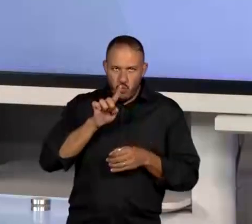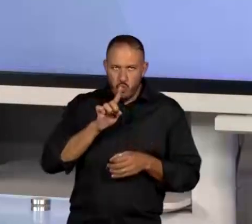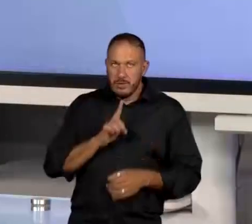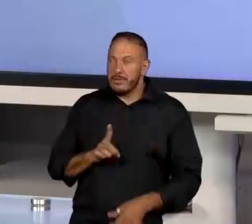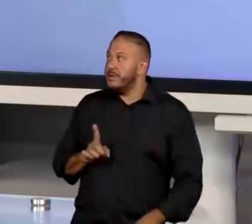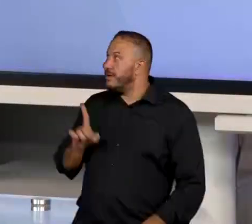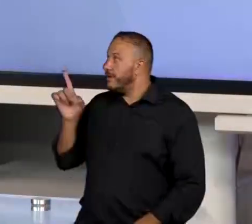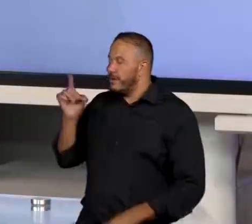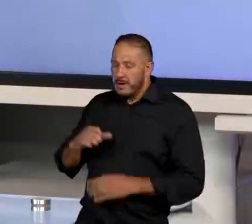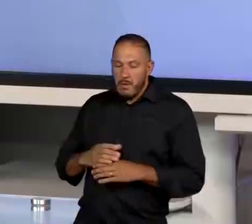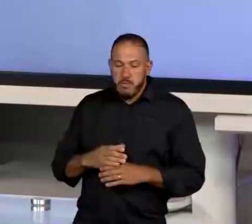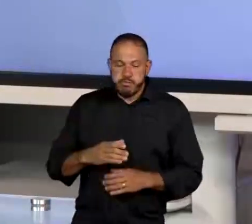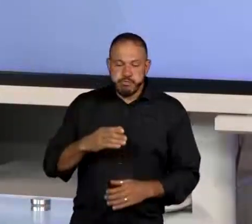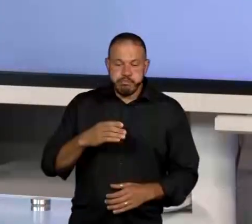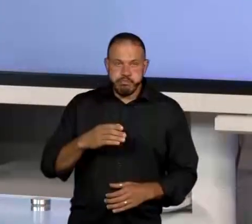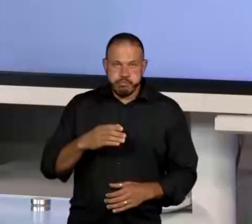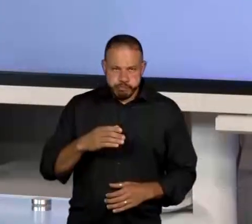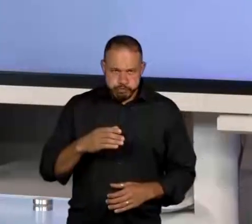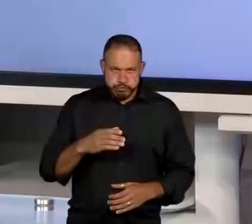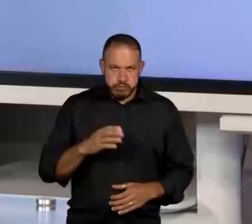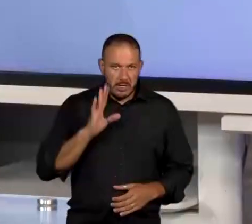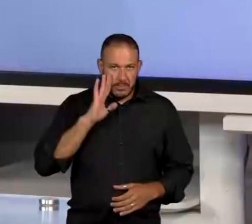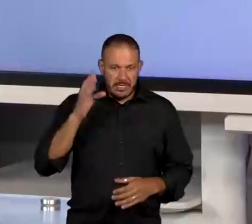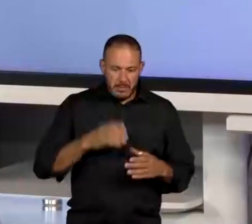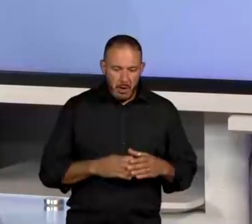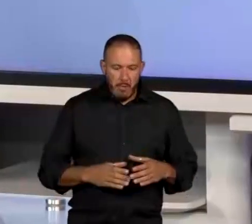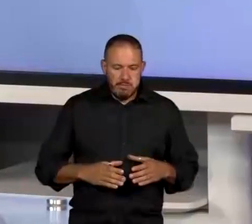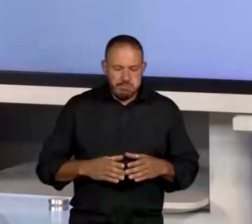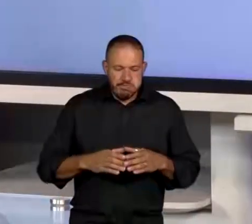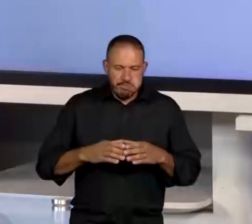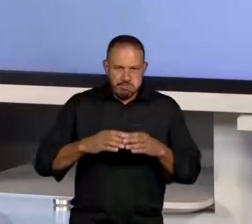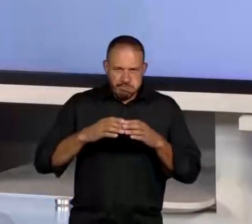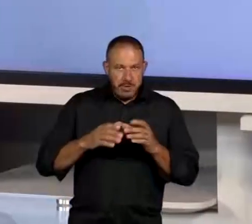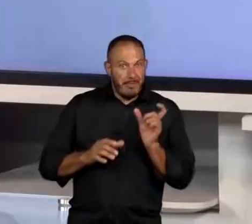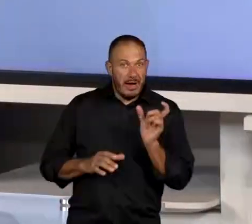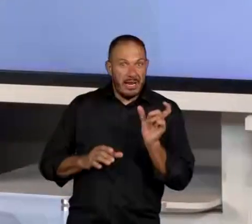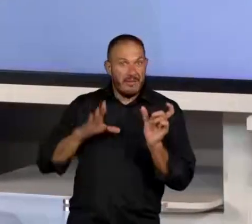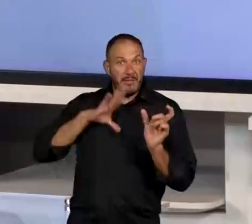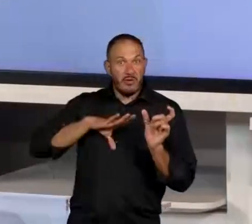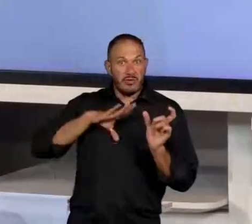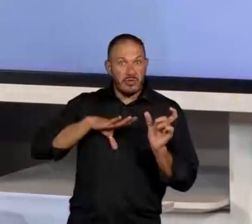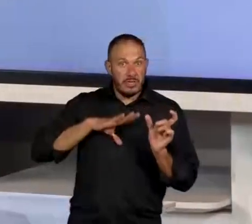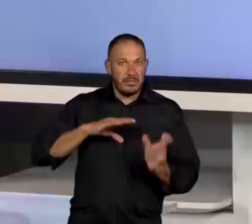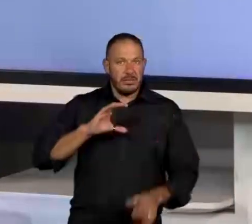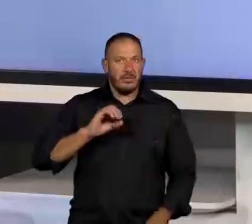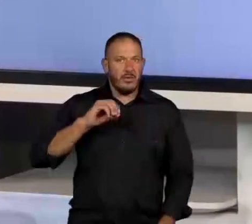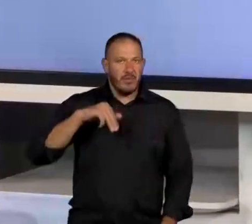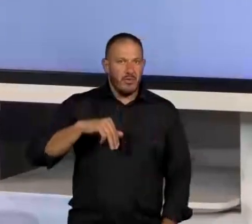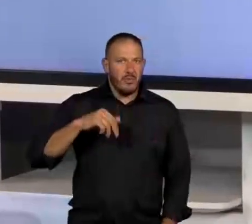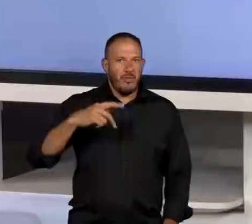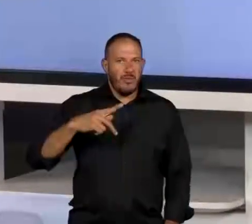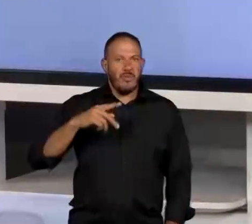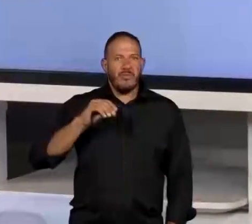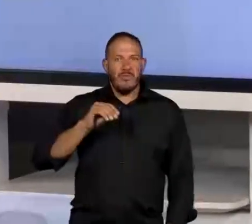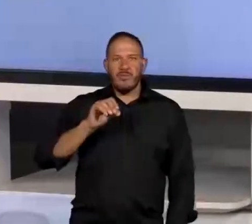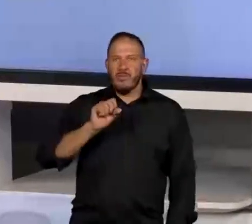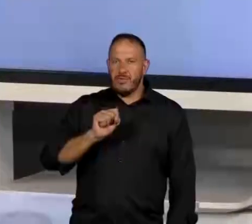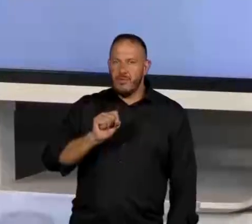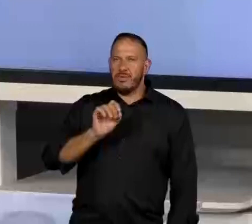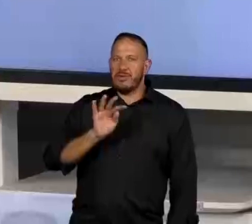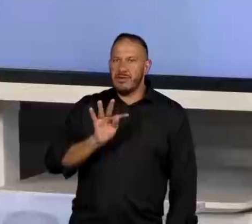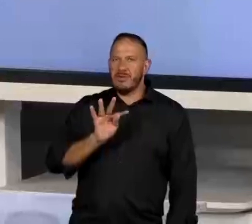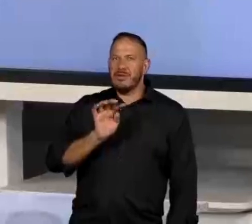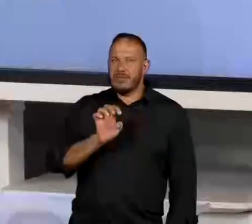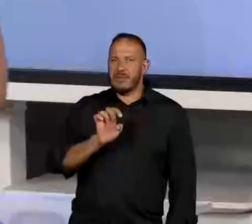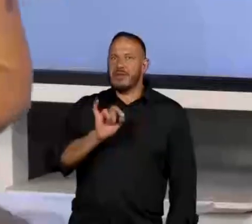minha outra parte aqui será a base da minha composteira. Certo? Muito bem. Esse bico aqui a gente não vai usar, vou